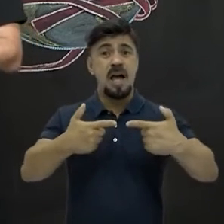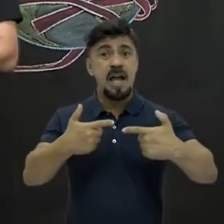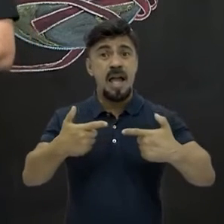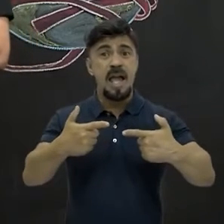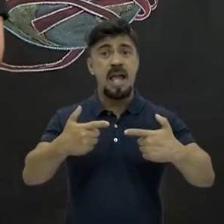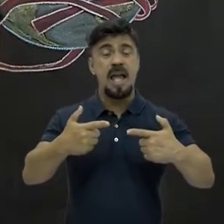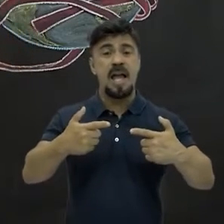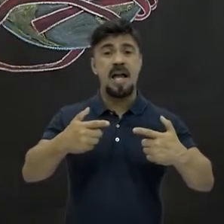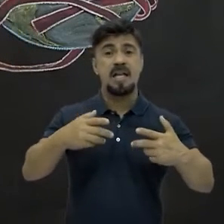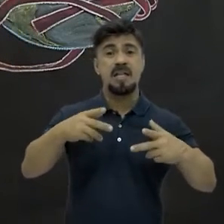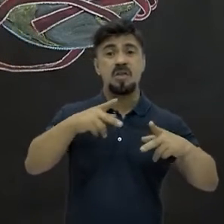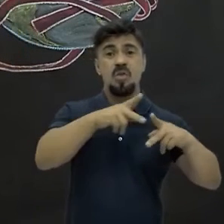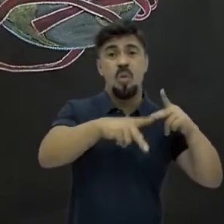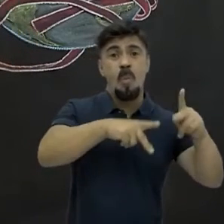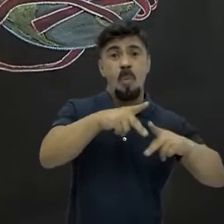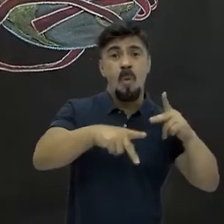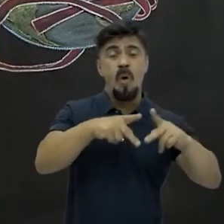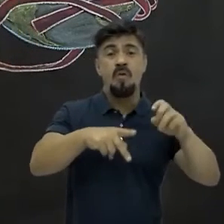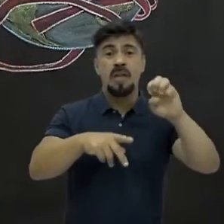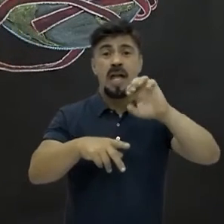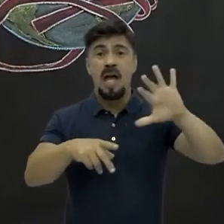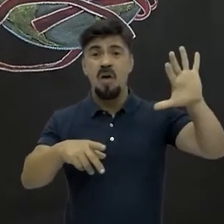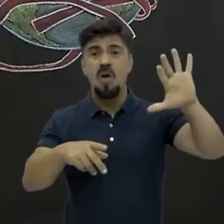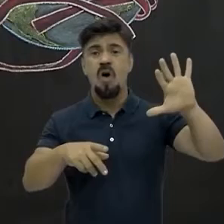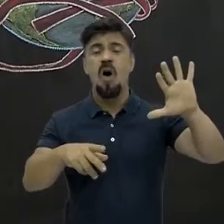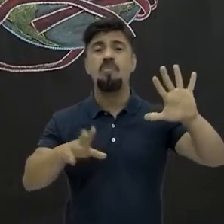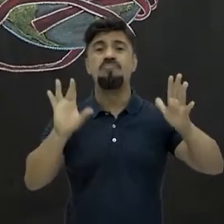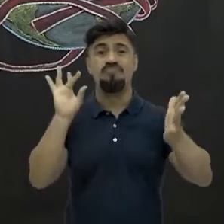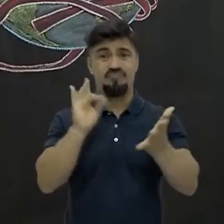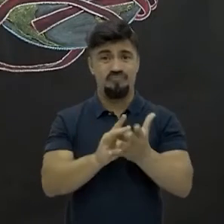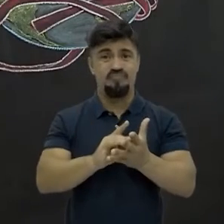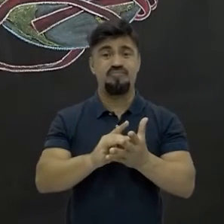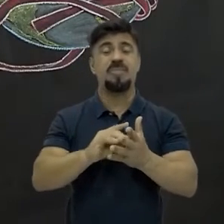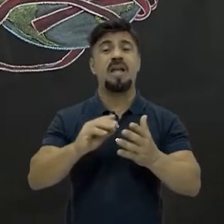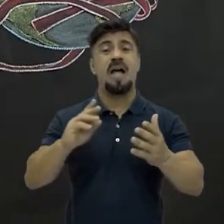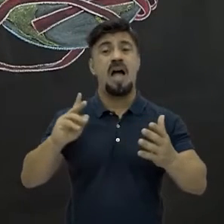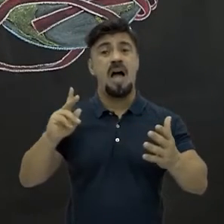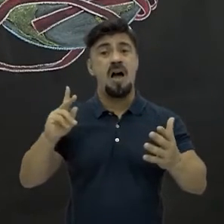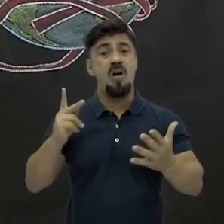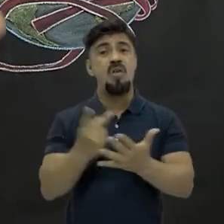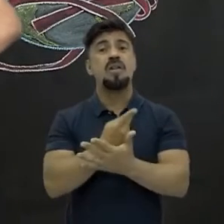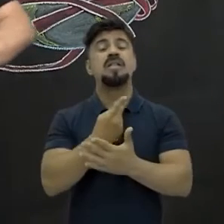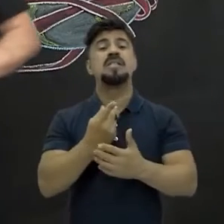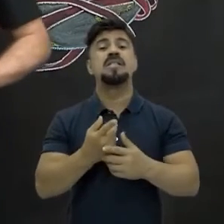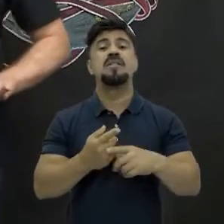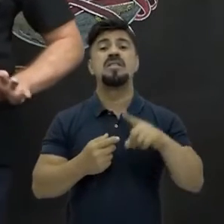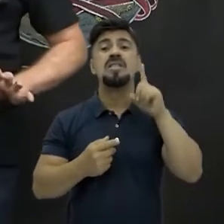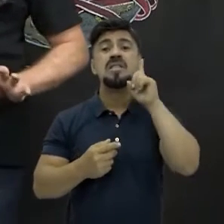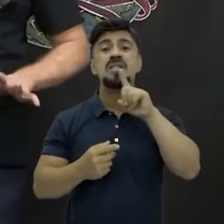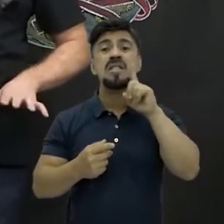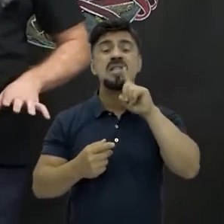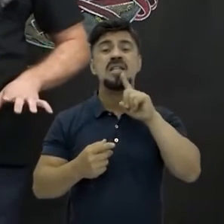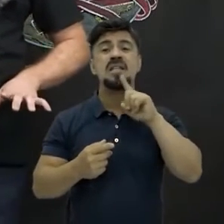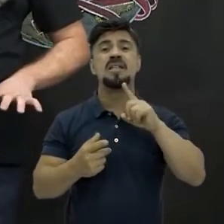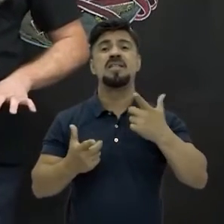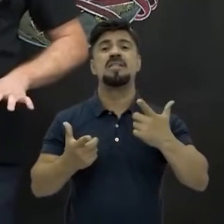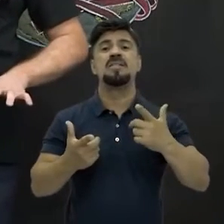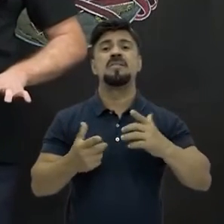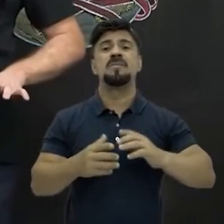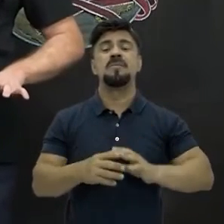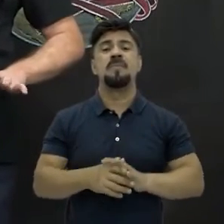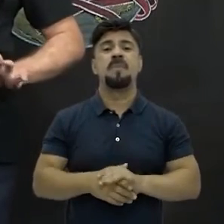entre esses povos da Europa, que de fato aconteceu. Mas os Estados Unidos acabou se firmando como um país neutro nessa